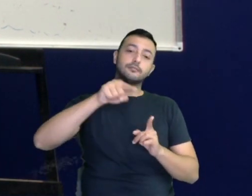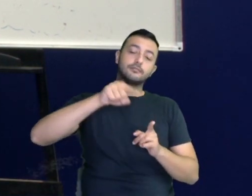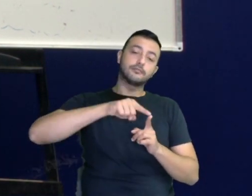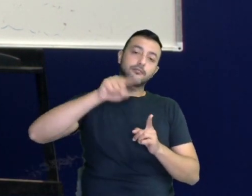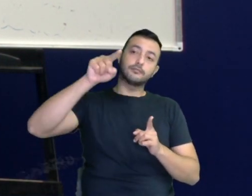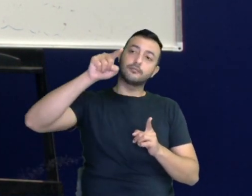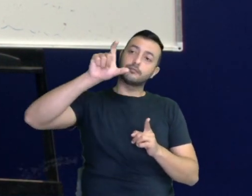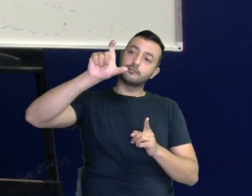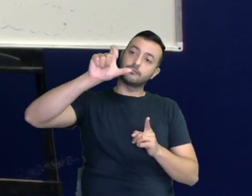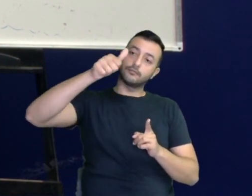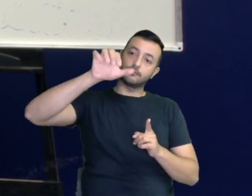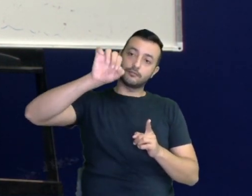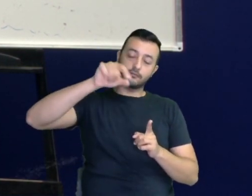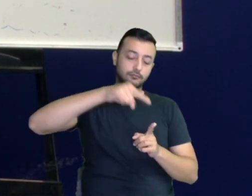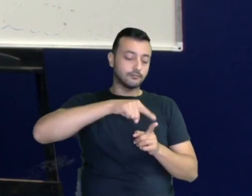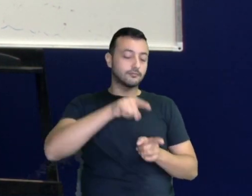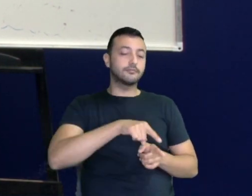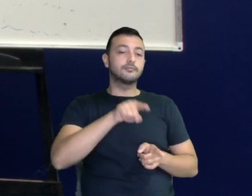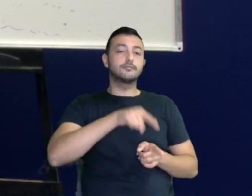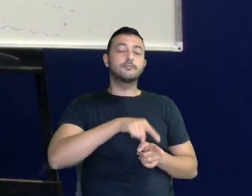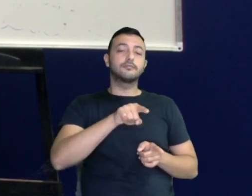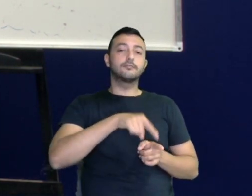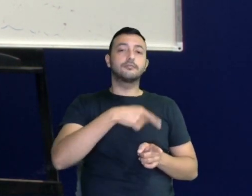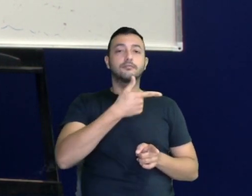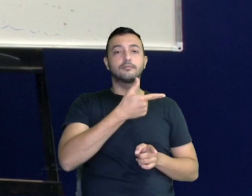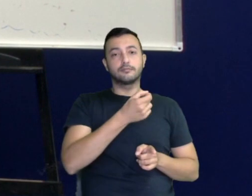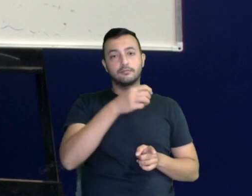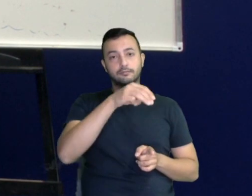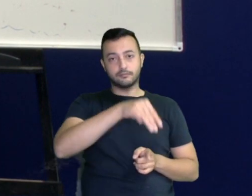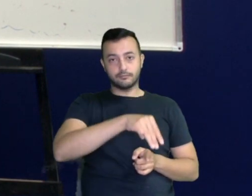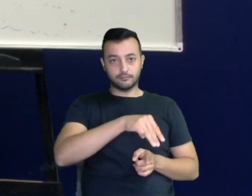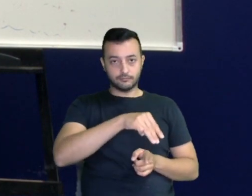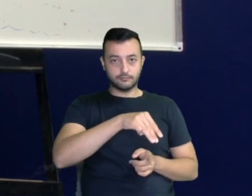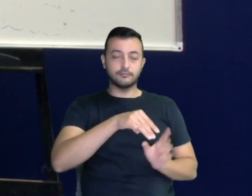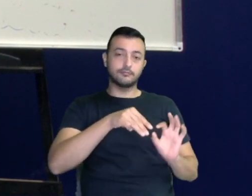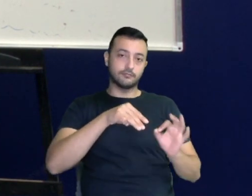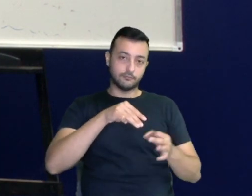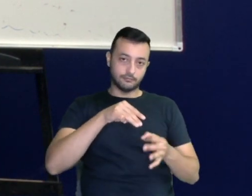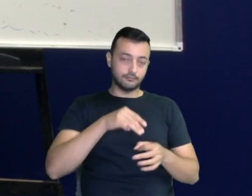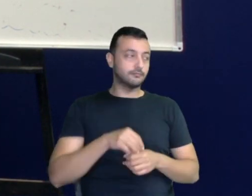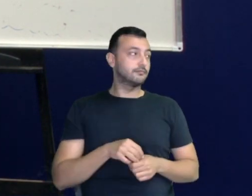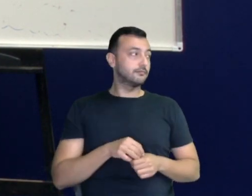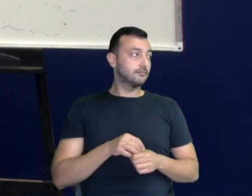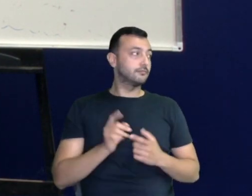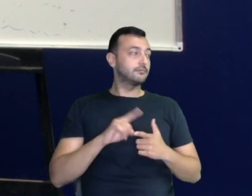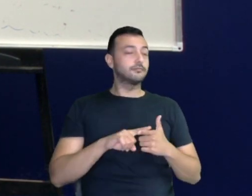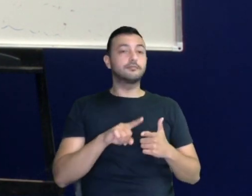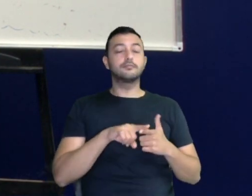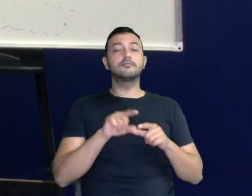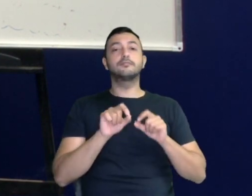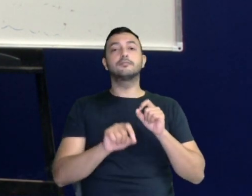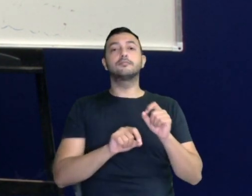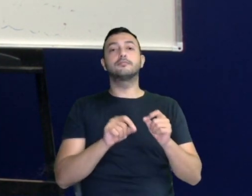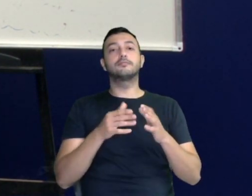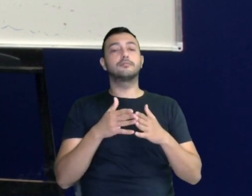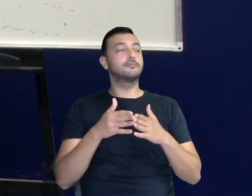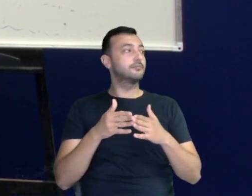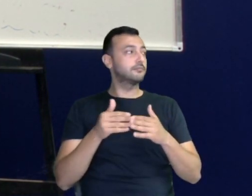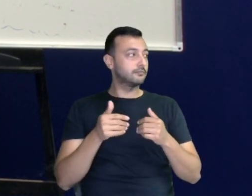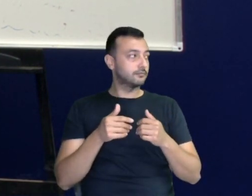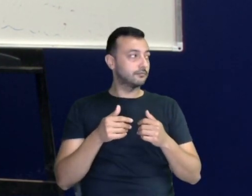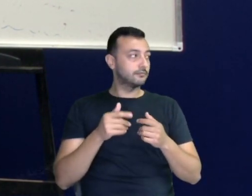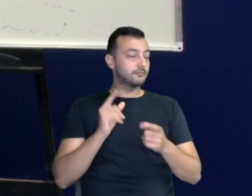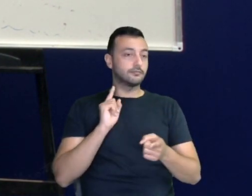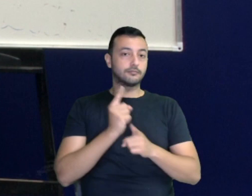já conclui que aqui nós temos 20 metros, tá? E o problema está pedindo para a